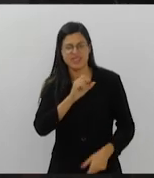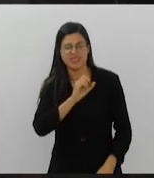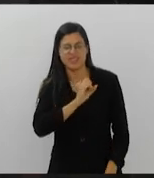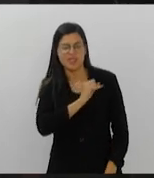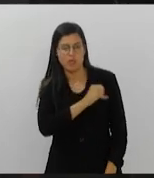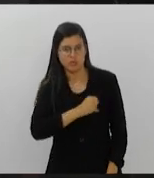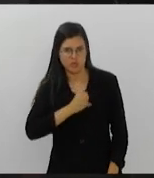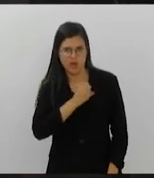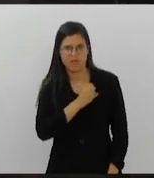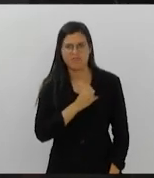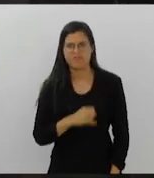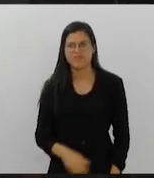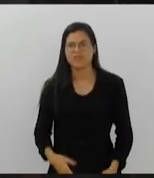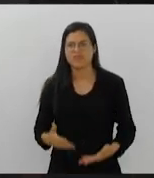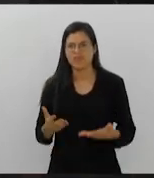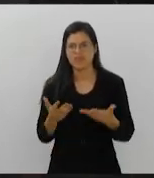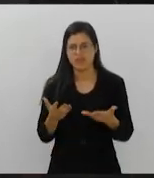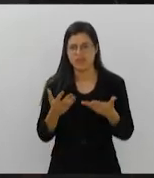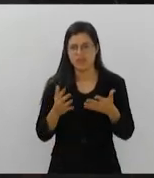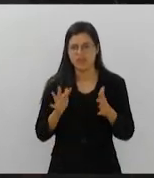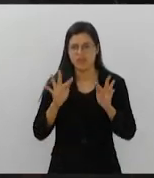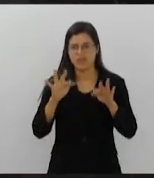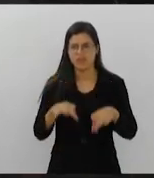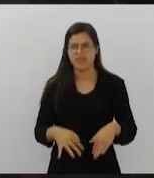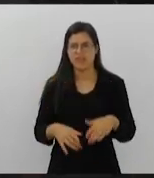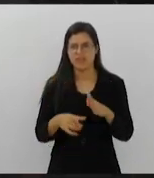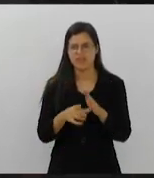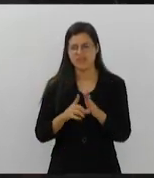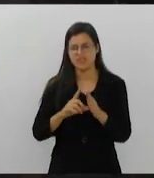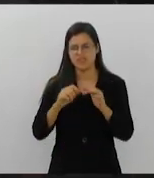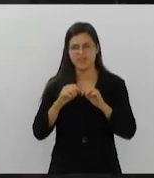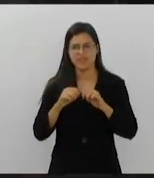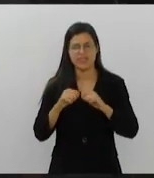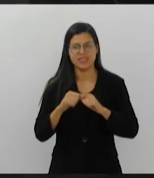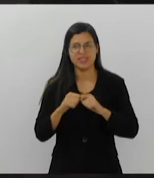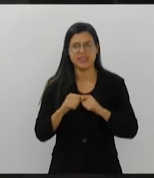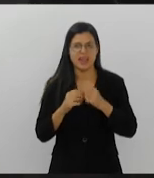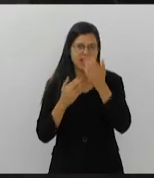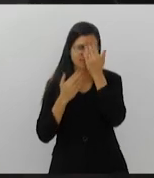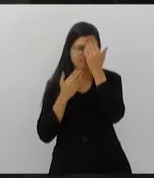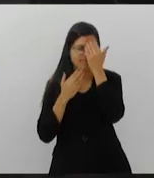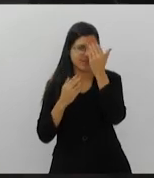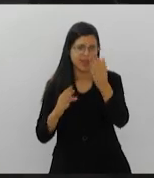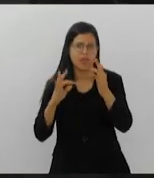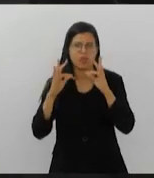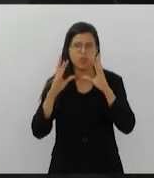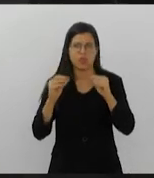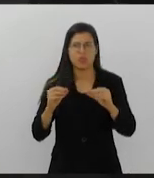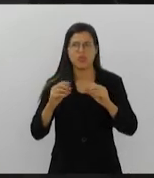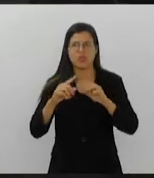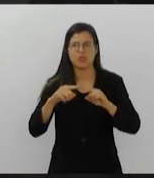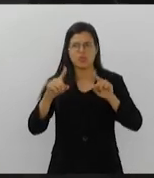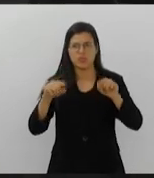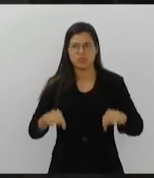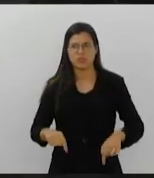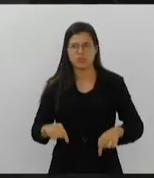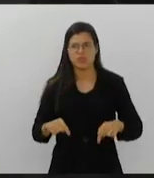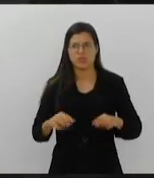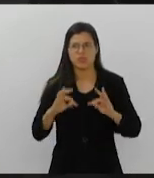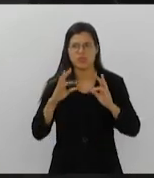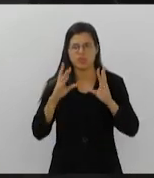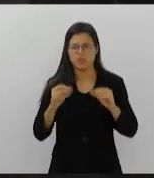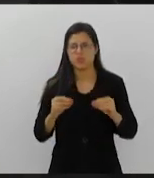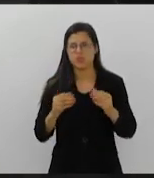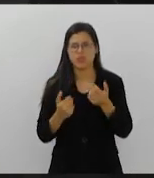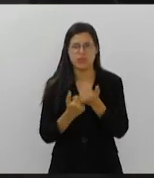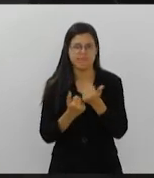Gostaria de finalizar, e antes de fazer isso, agradecer a todos os funcionários, a todos os